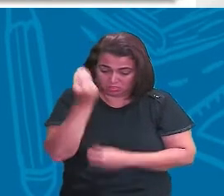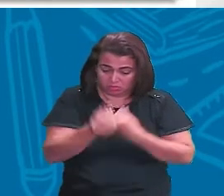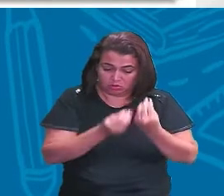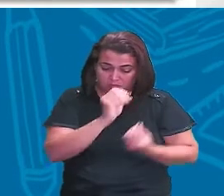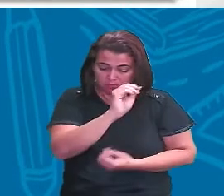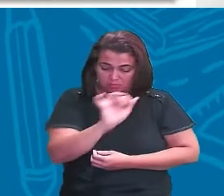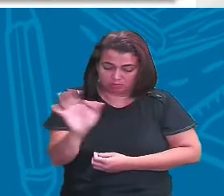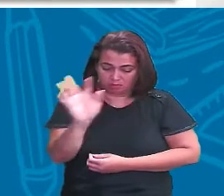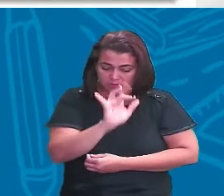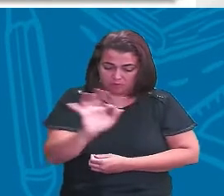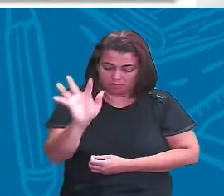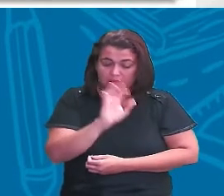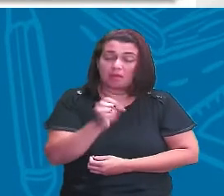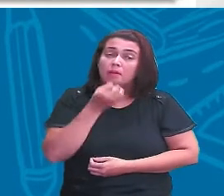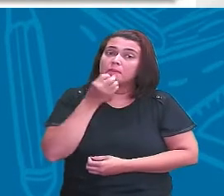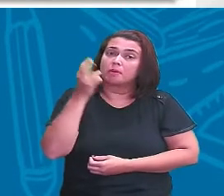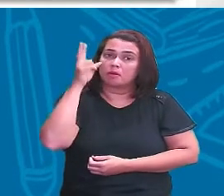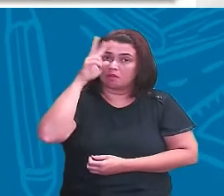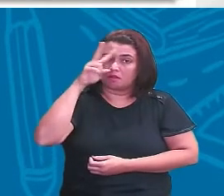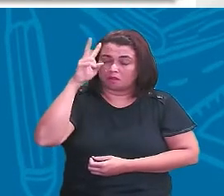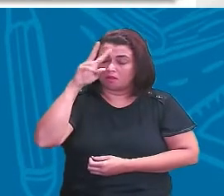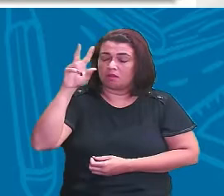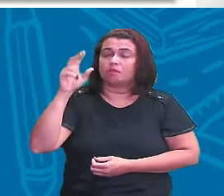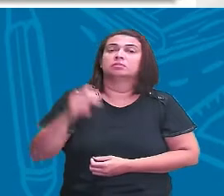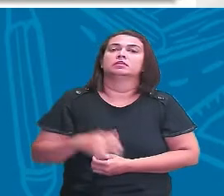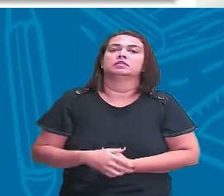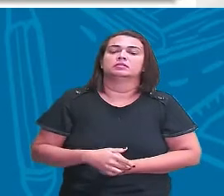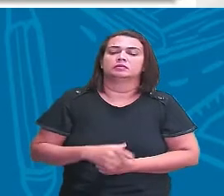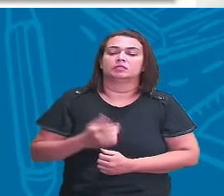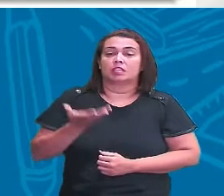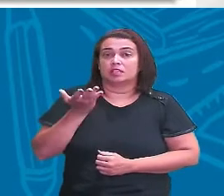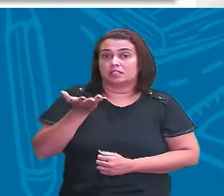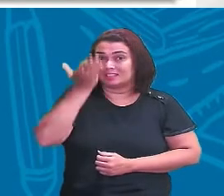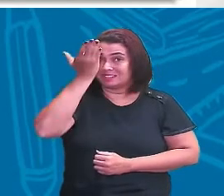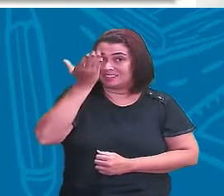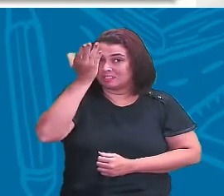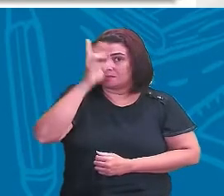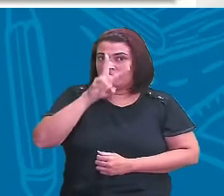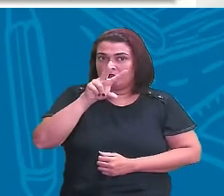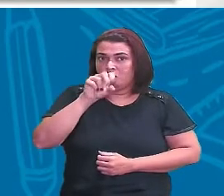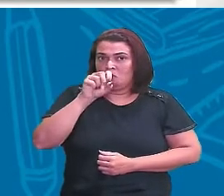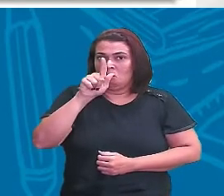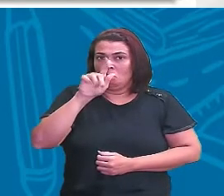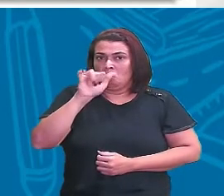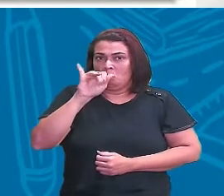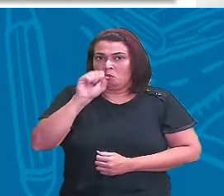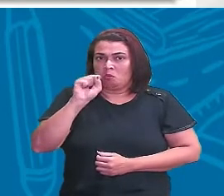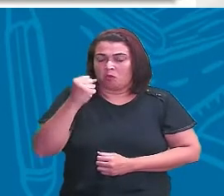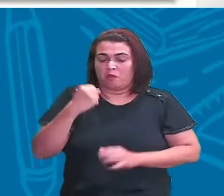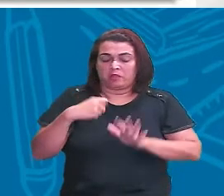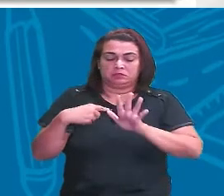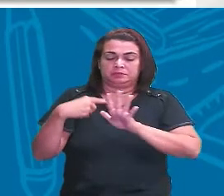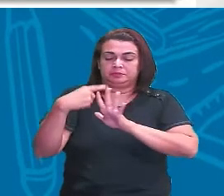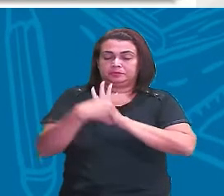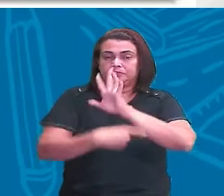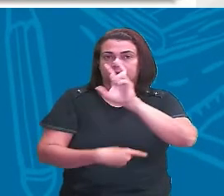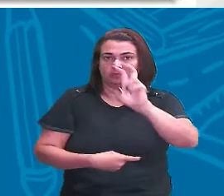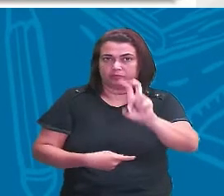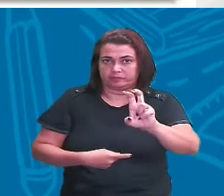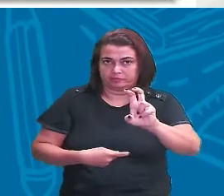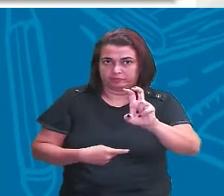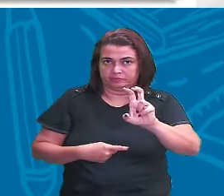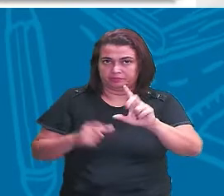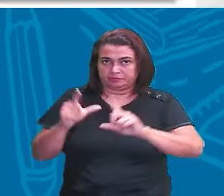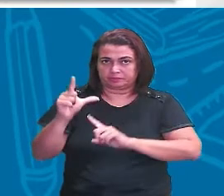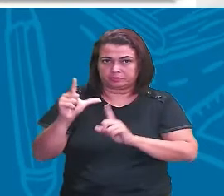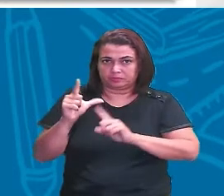bom relembrar. Temos aqui em cima as vogais, que são, né, são 5 vogais, 5